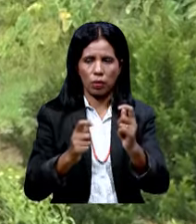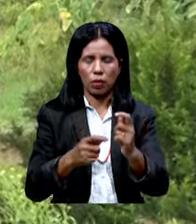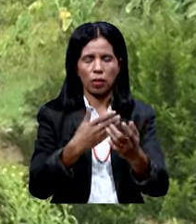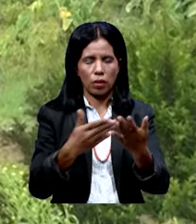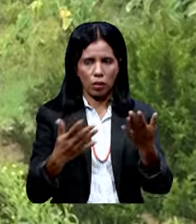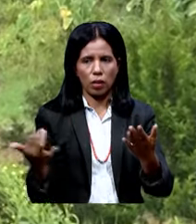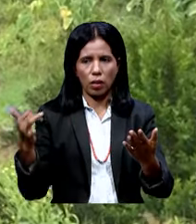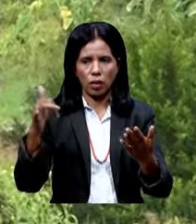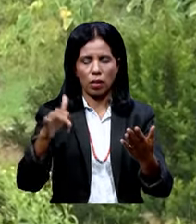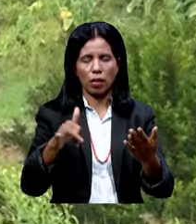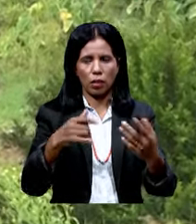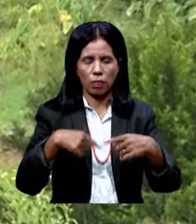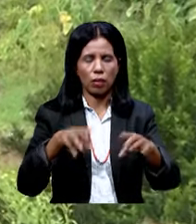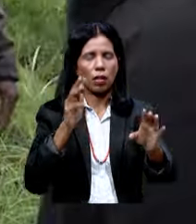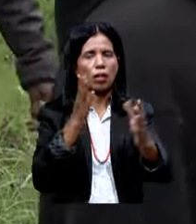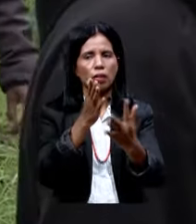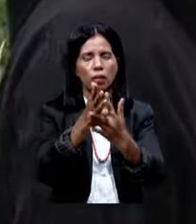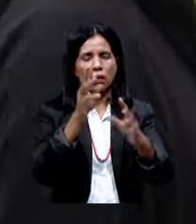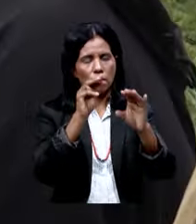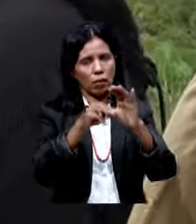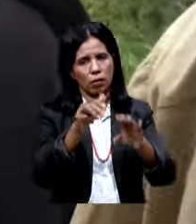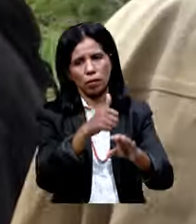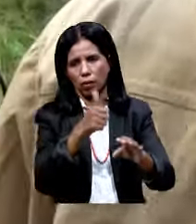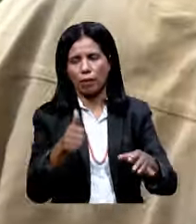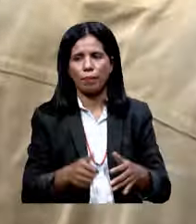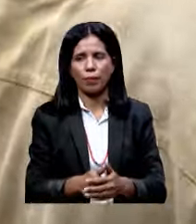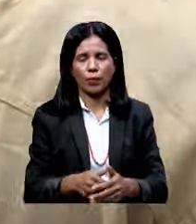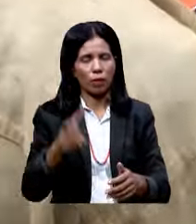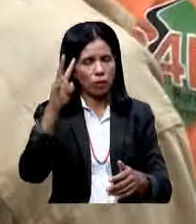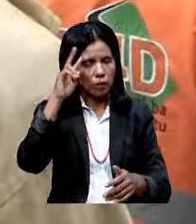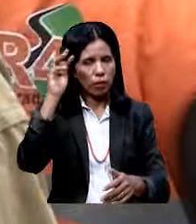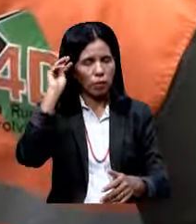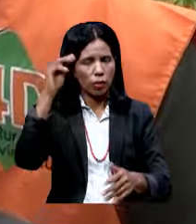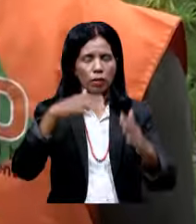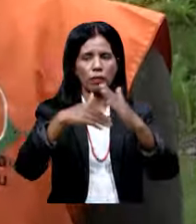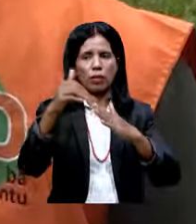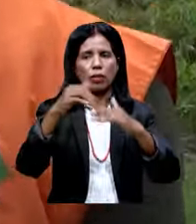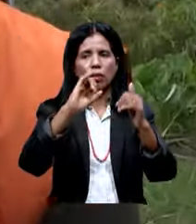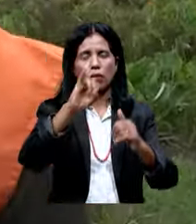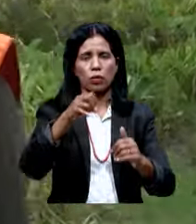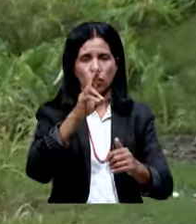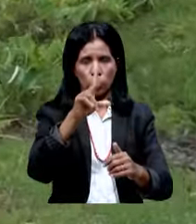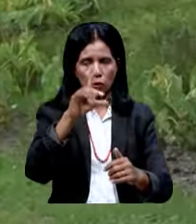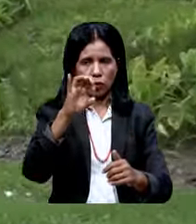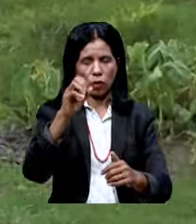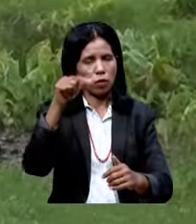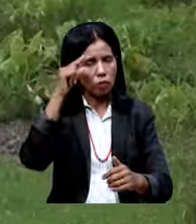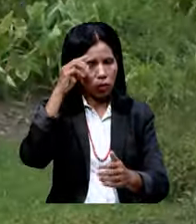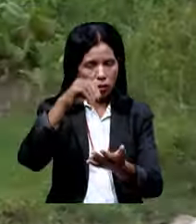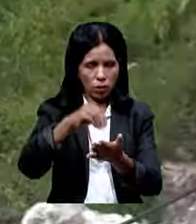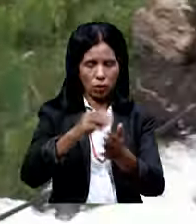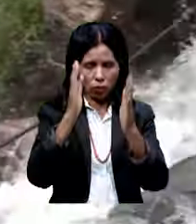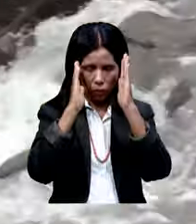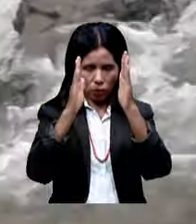lokal yang sai ho di asesi wa mercado sai luku. Hatamba preocupação ne vice ministro infraestrutura Júlio do Carmo hateten governo tawana questão ne